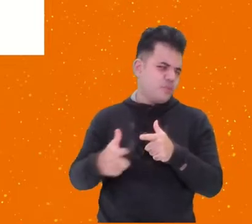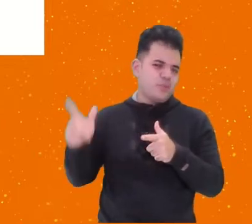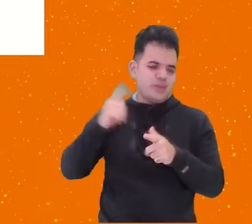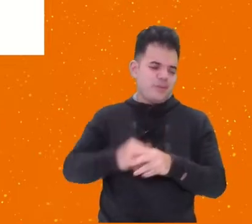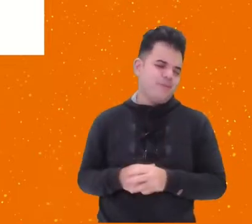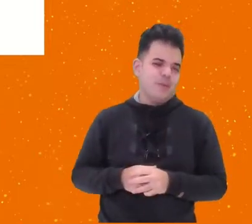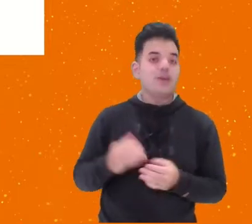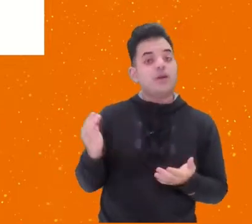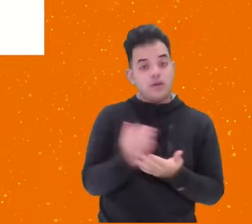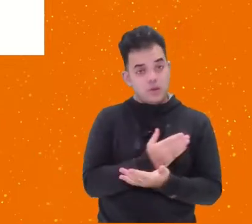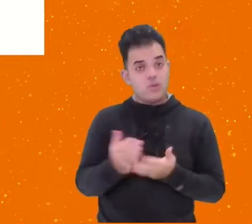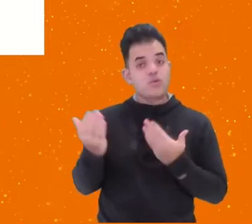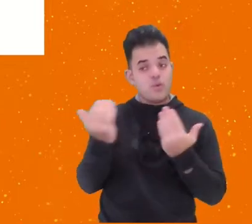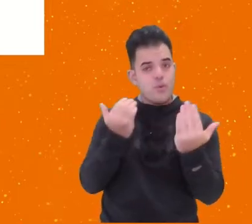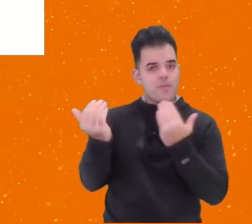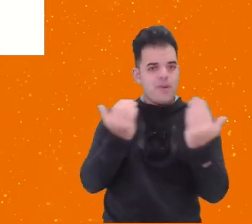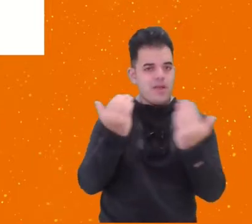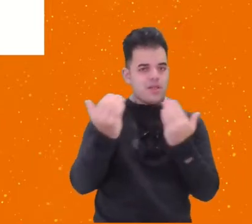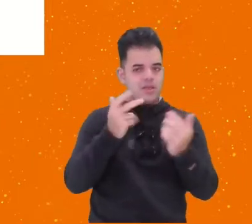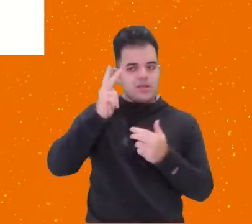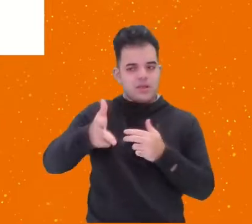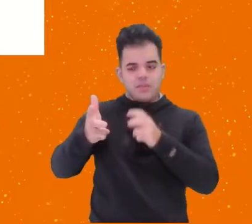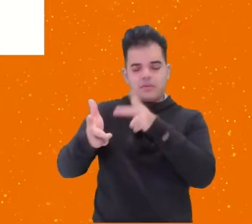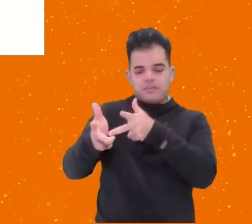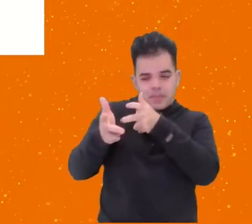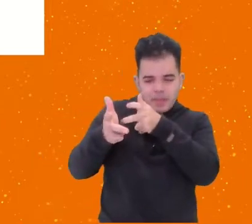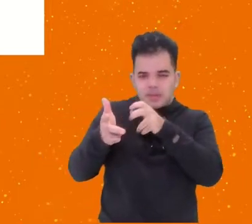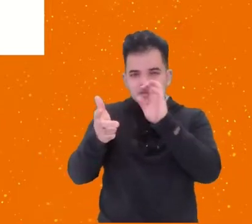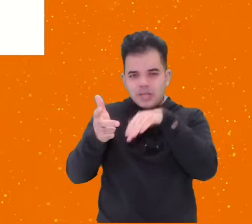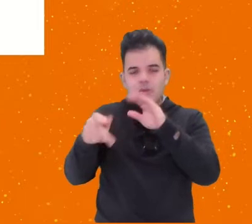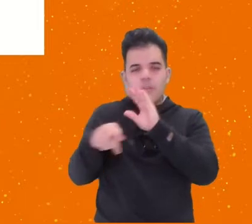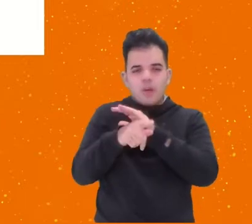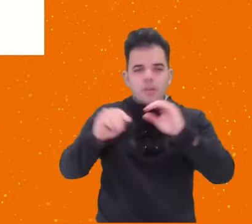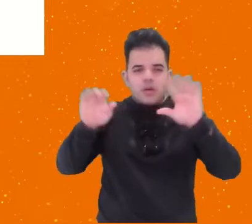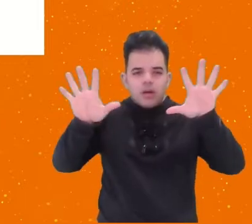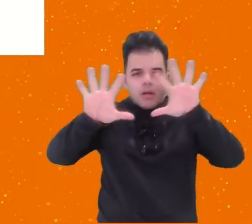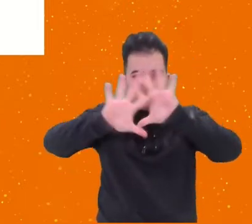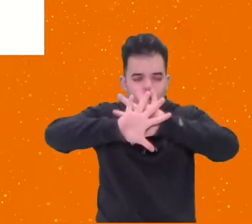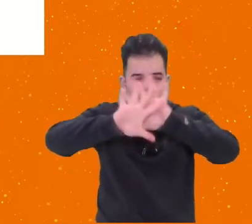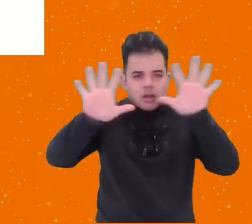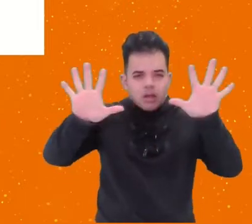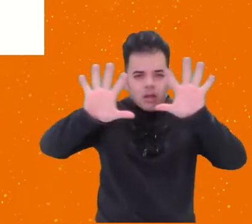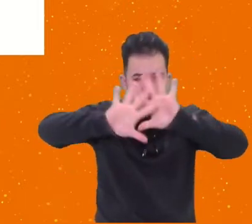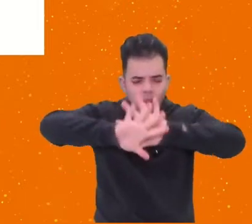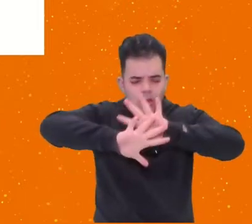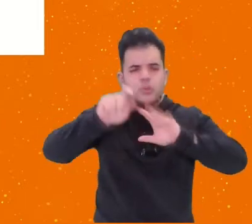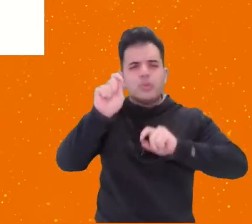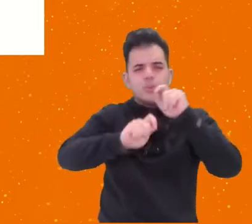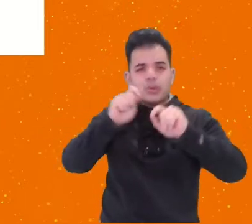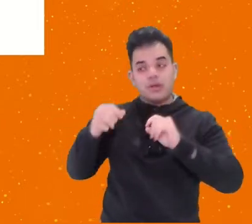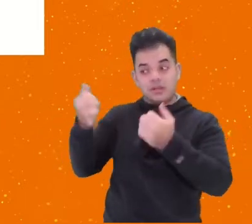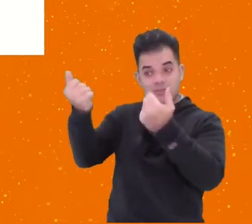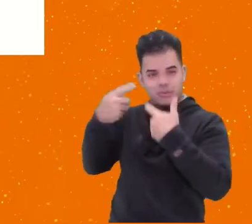Algumas outras comparações em termos de desfoque. Mas é aquela história, o desfoque, como tava o próprio Felipe mostrou